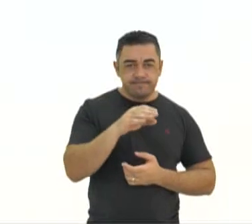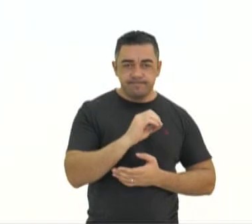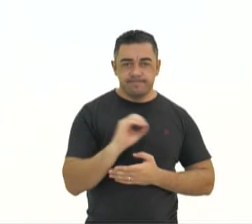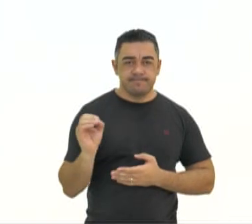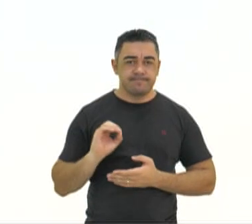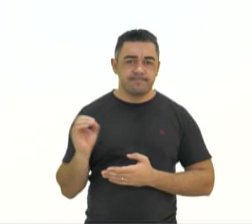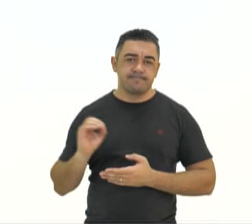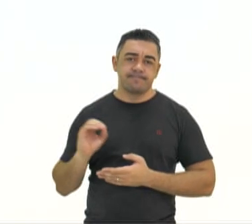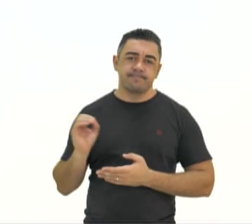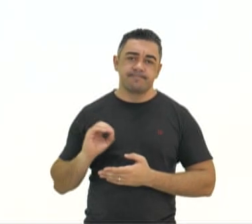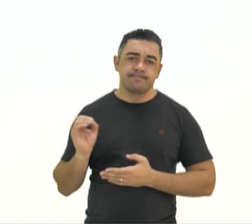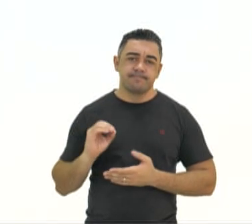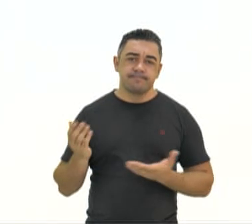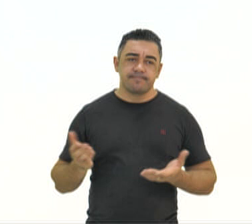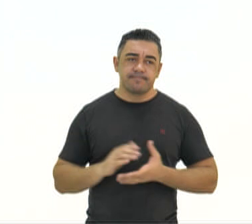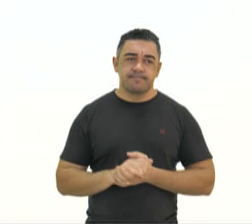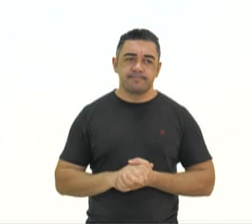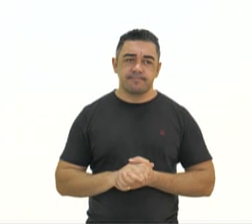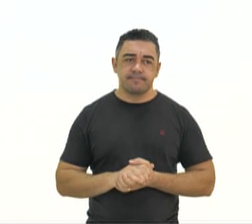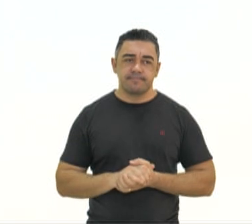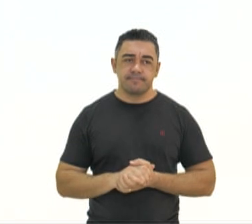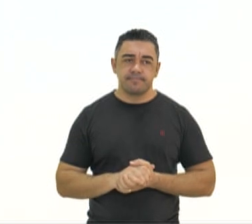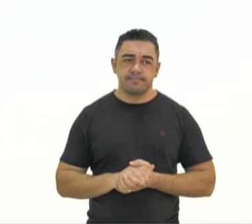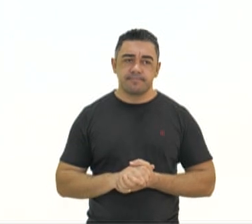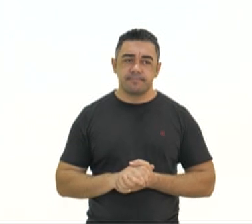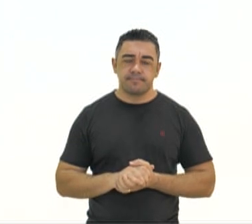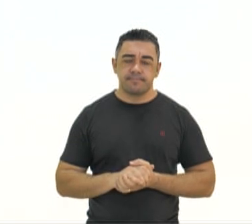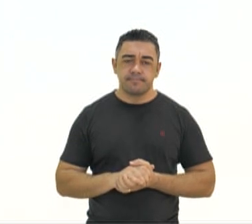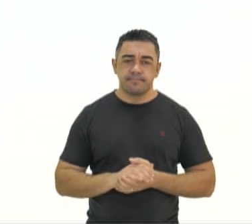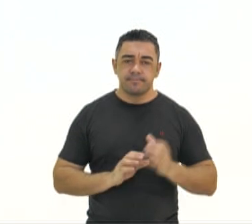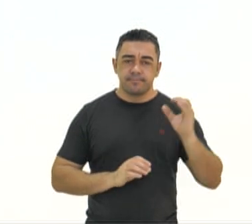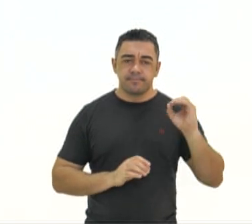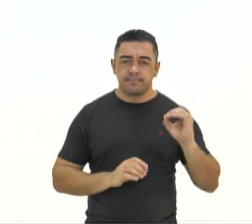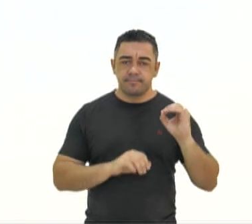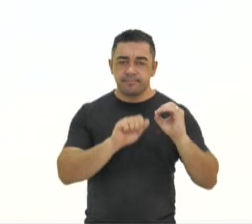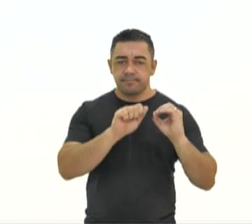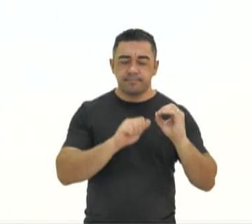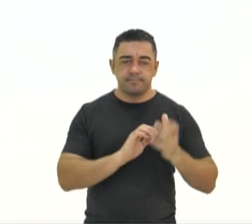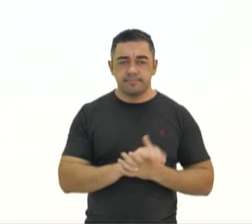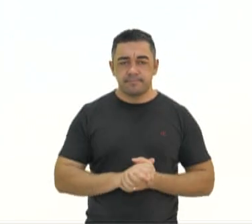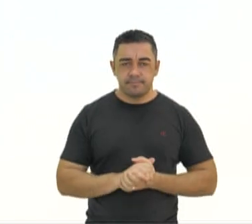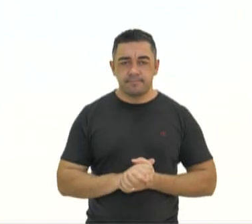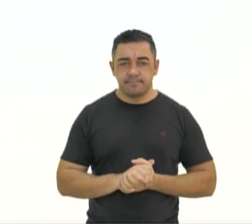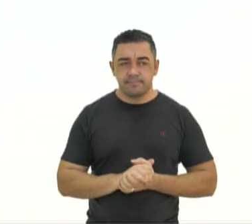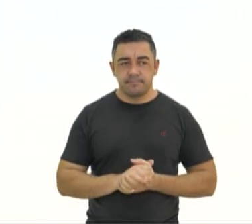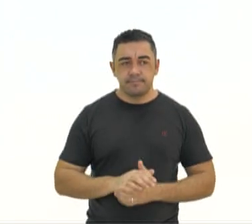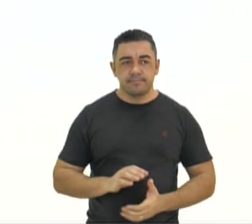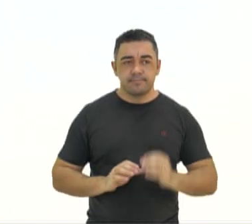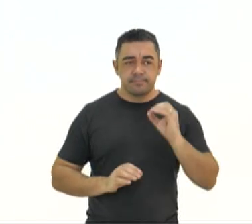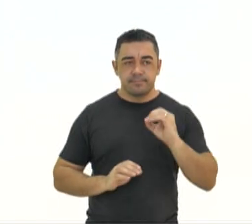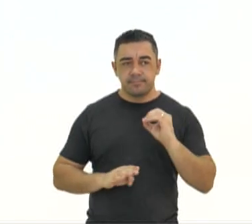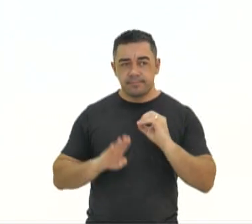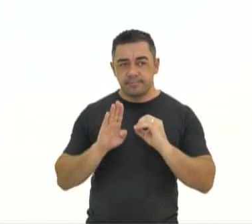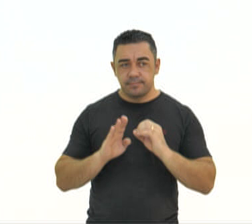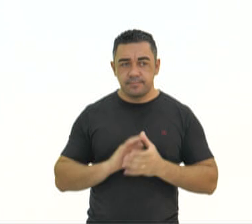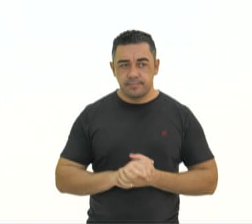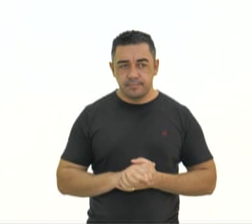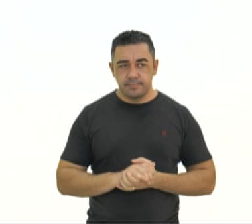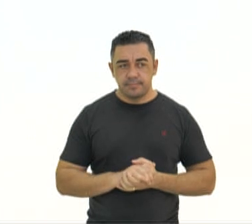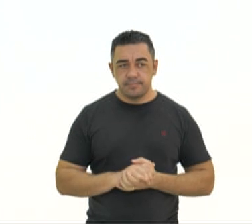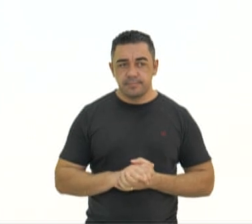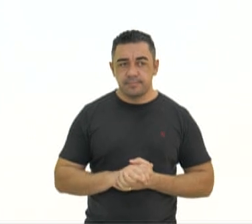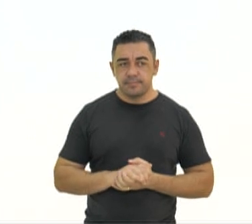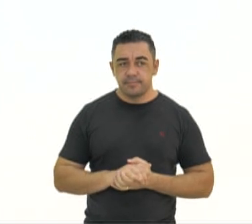Menos 2A com mais 2A vai ficar igual a 0A. Menos 2B com mais 2B igual a